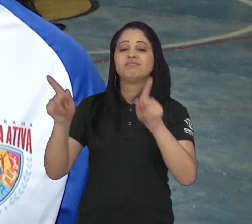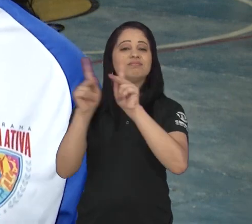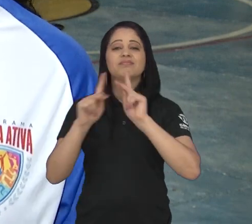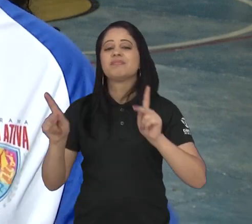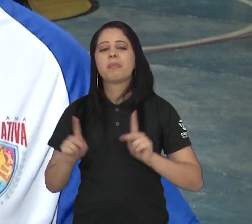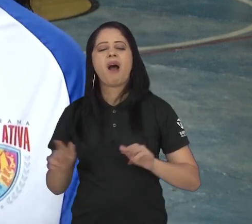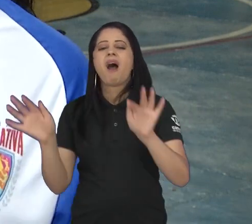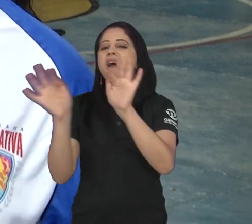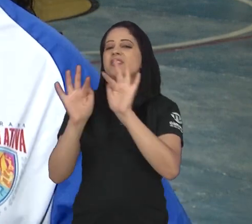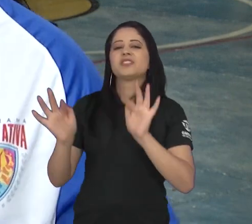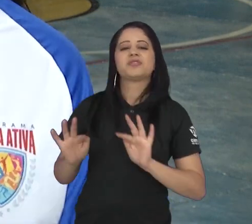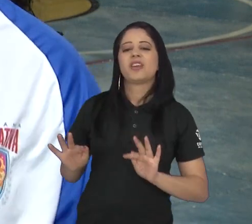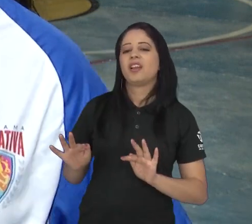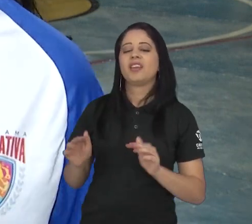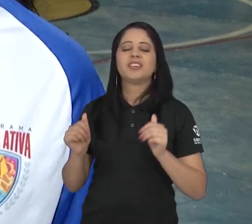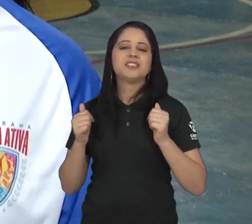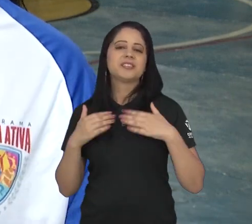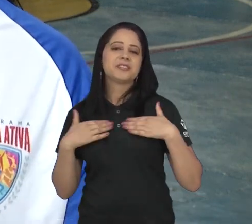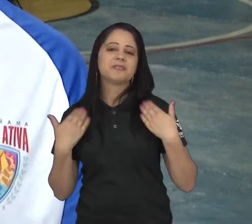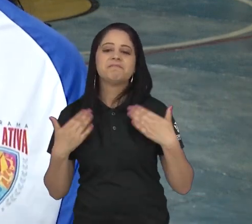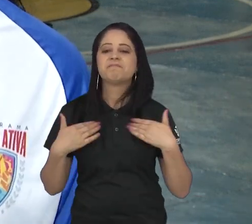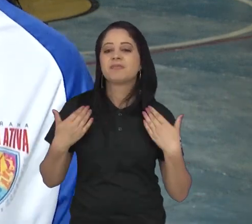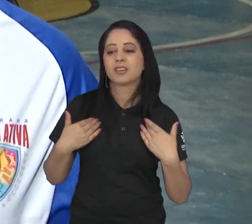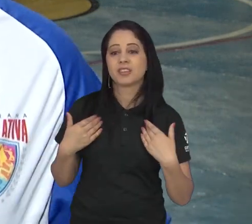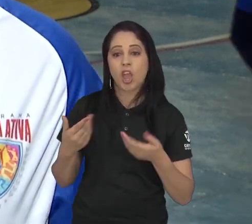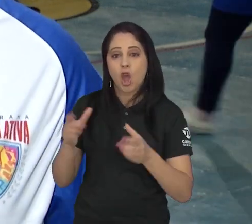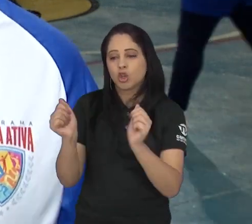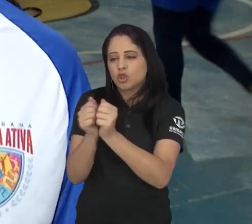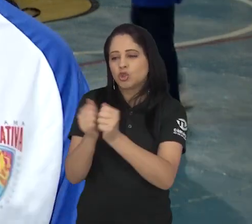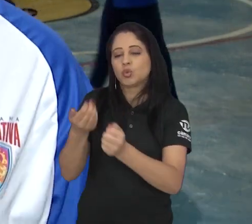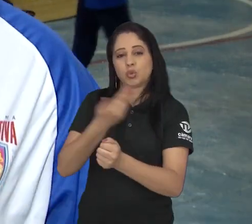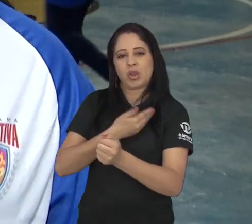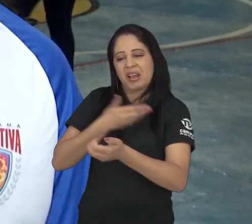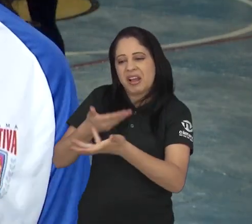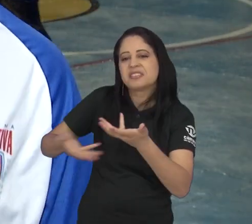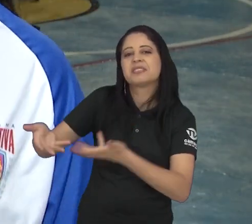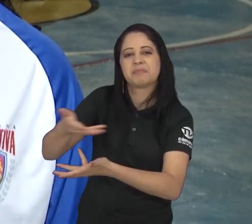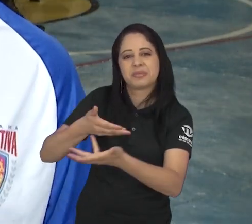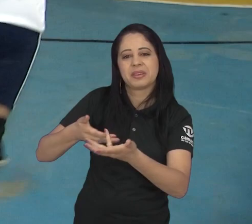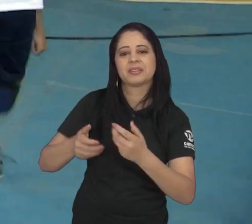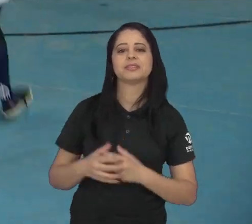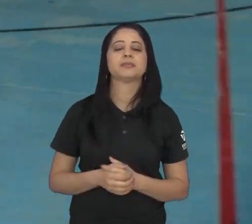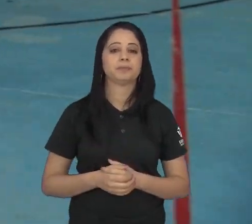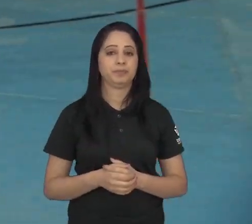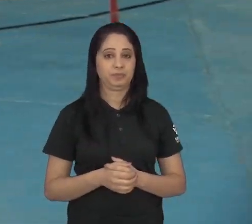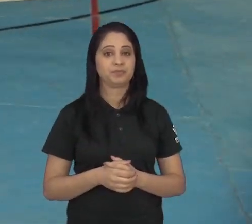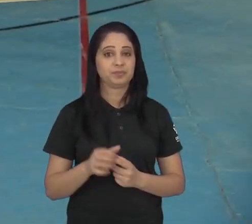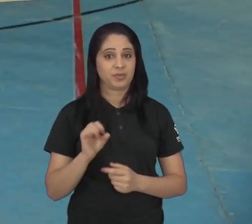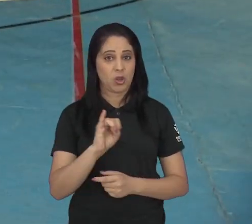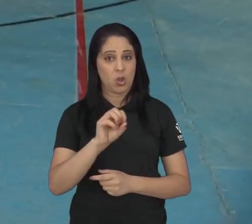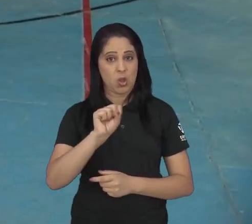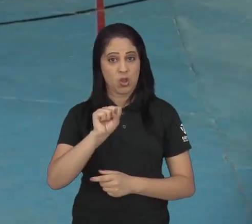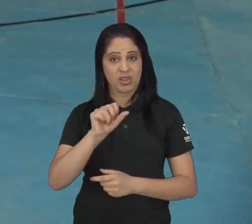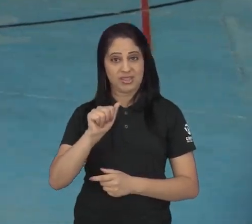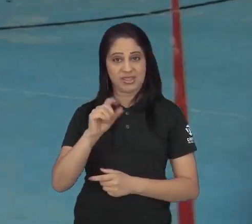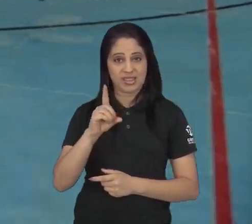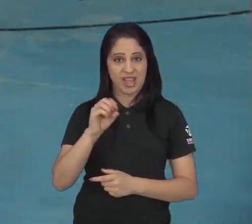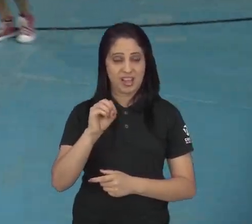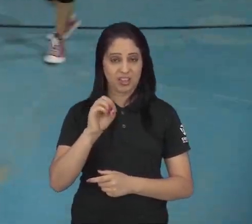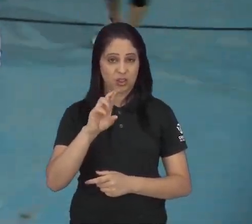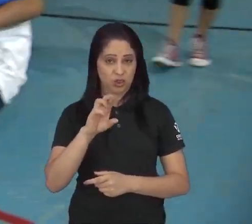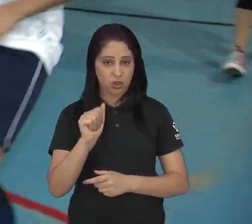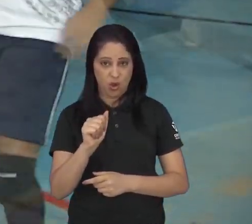ficar mais feliz de relaxar mais e com as meninas aqui é sempre muito legal fazer isso a Isadora é apenas um exemplo